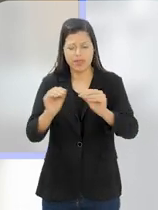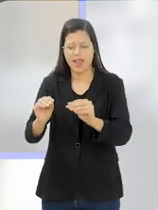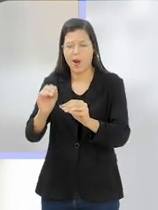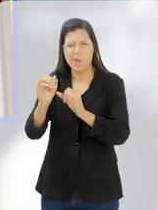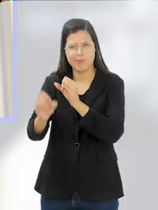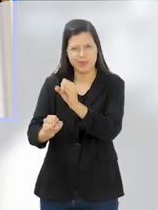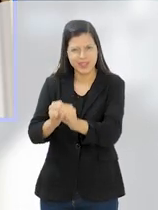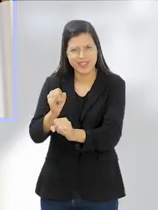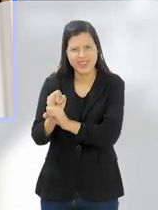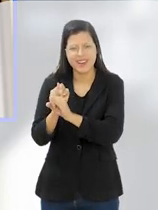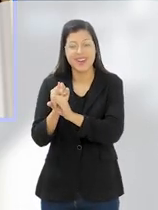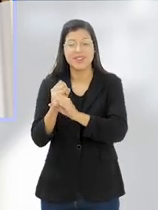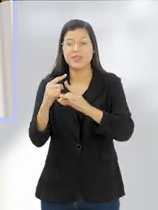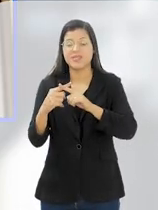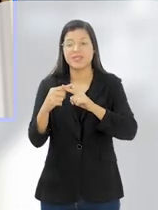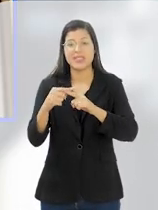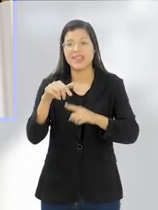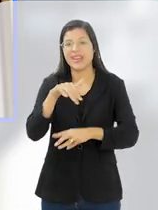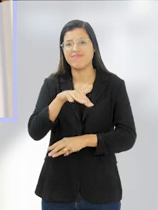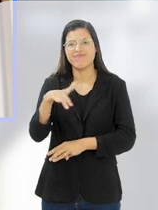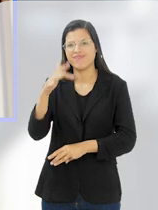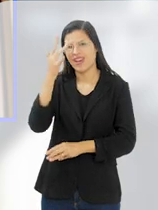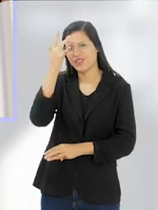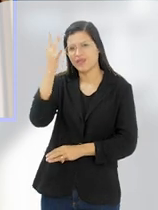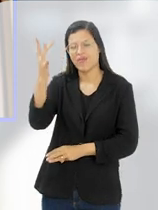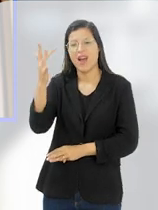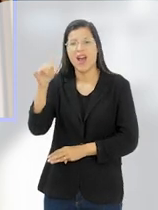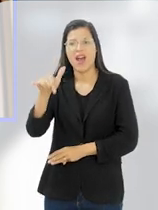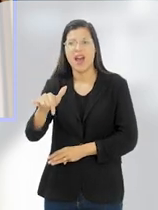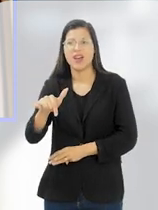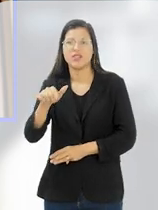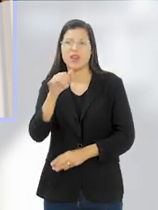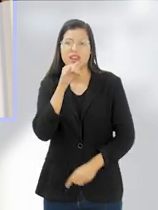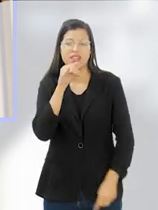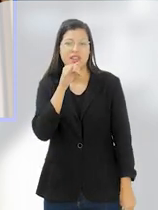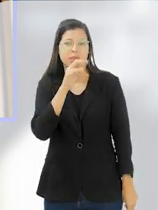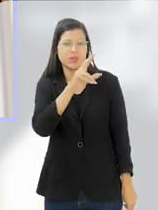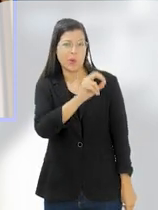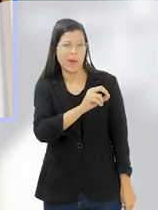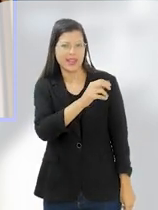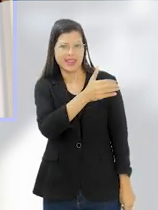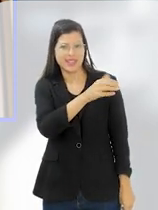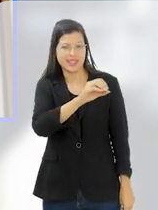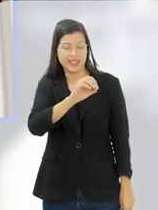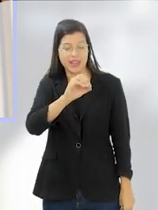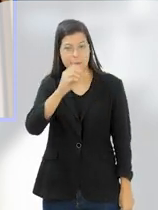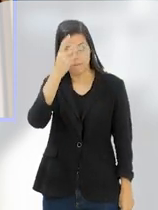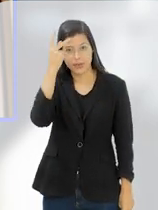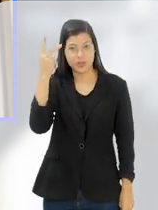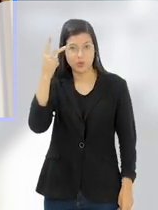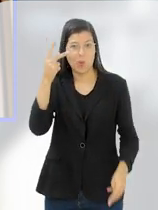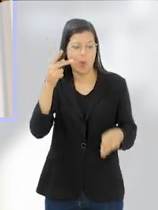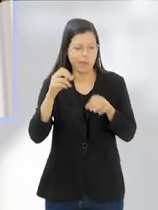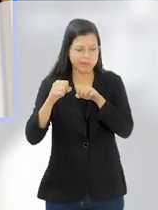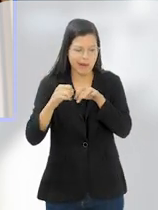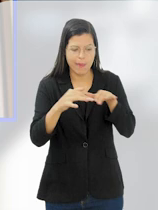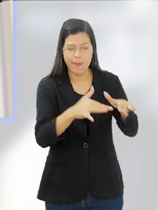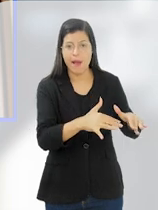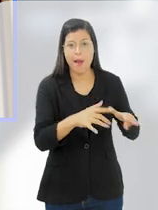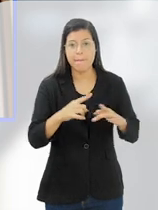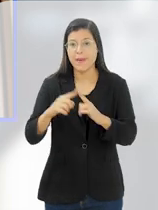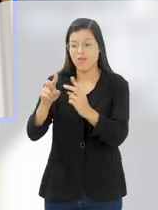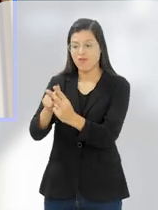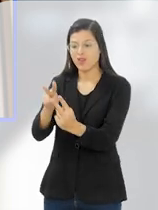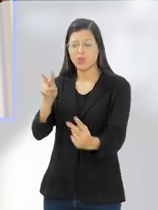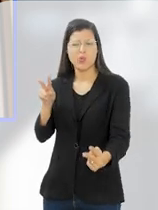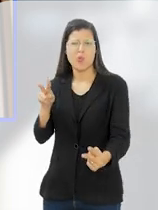um ambiente muito fácil, e num cassino cabem, sei lá, 50 ou 100 pessoas, né? E no mundo virtual a